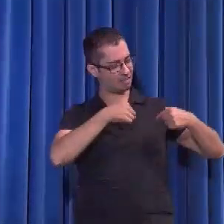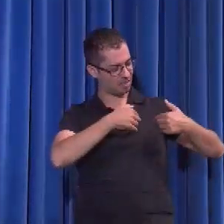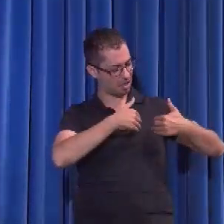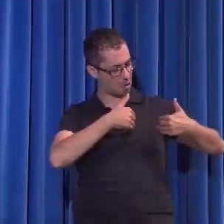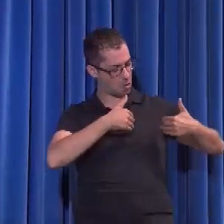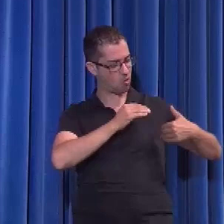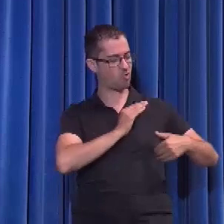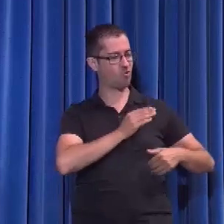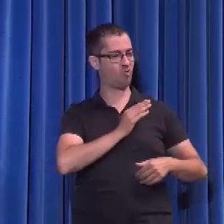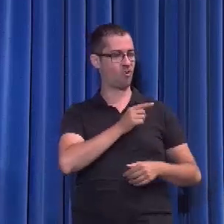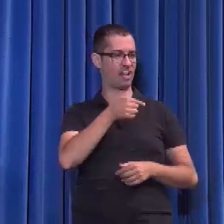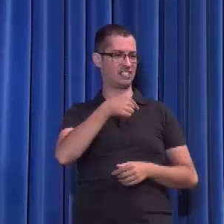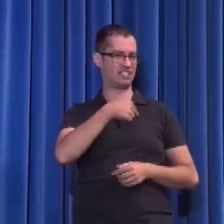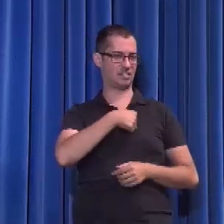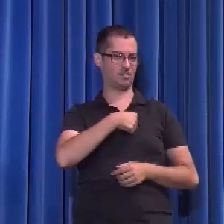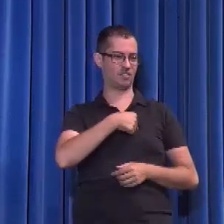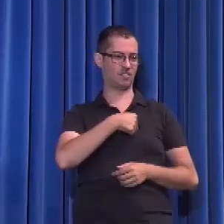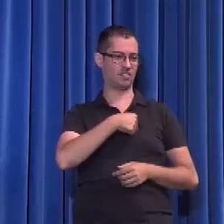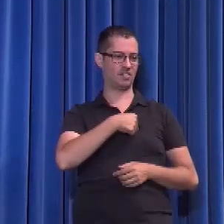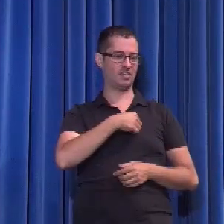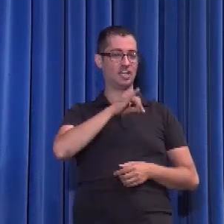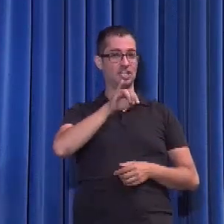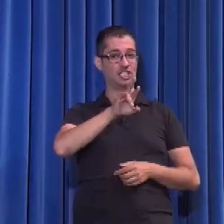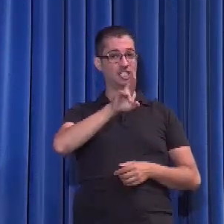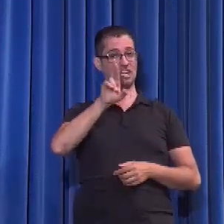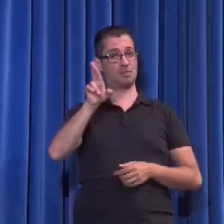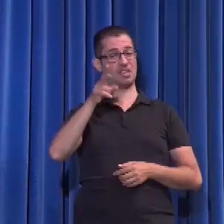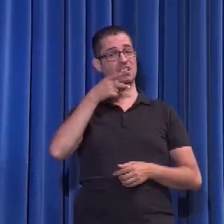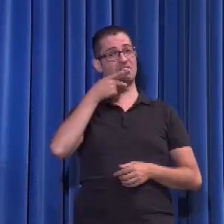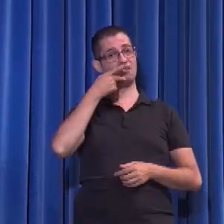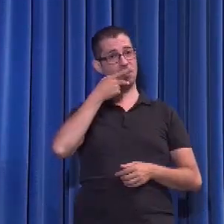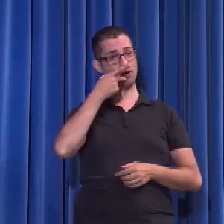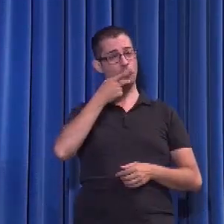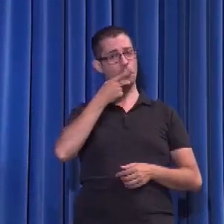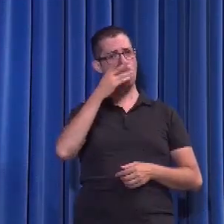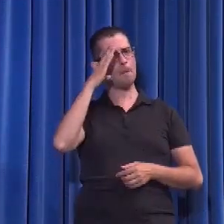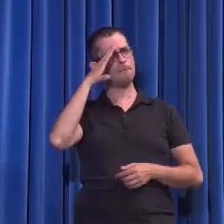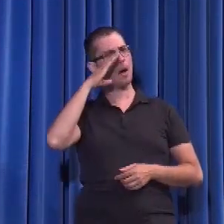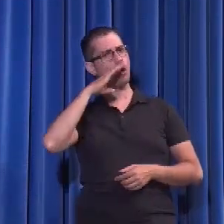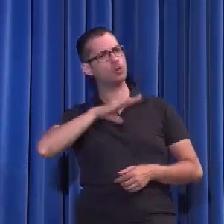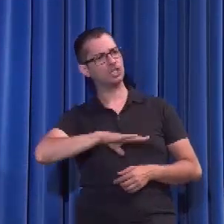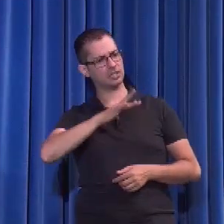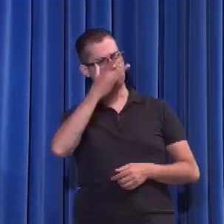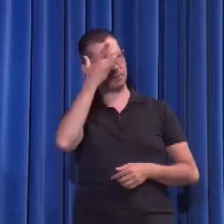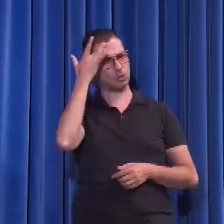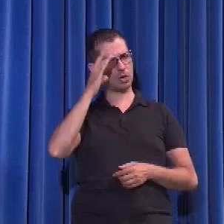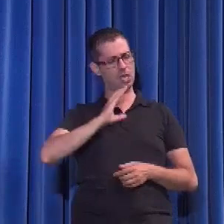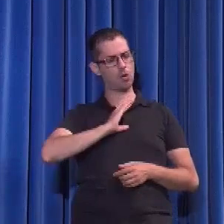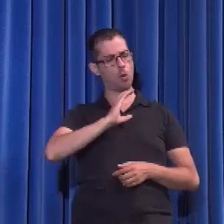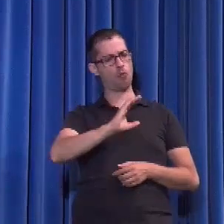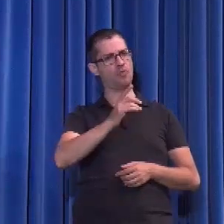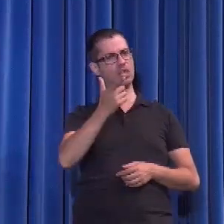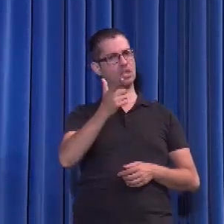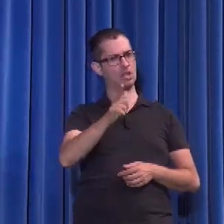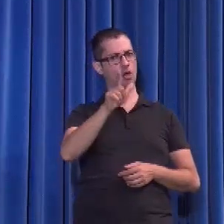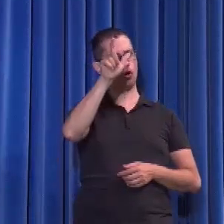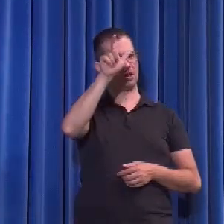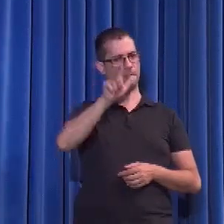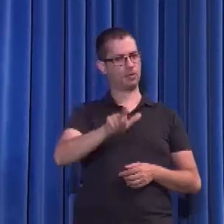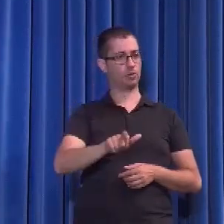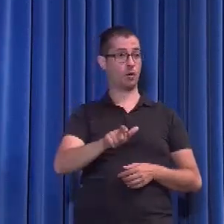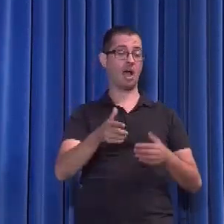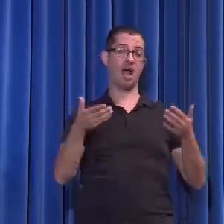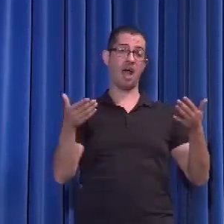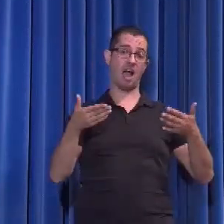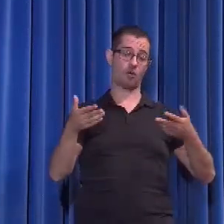um pouco antes, tinha dito assim: maldito o homem que confia no homem. E agora ele diz assim: bendito o homem